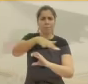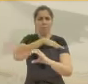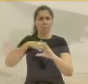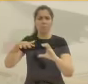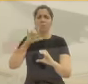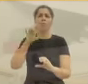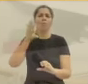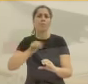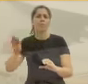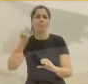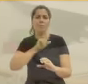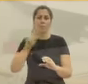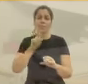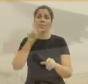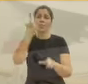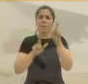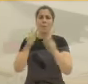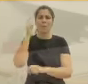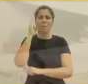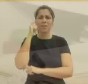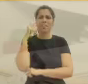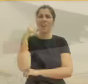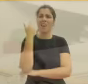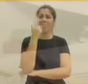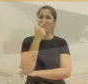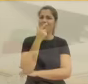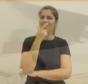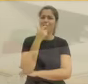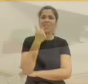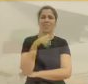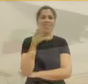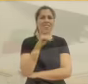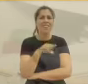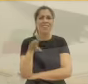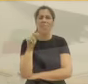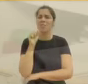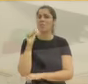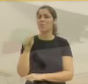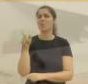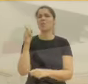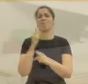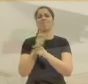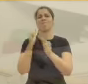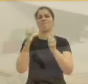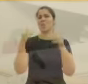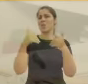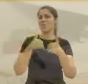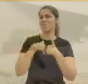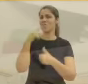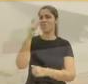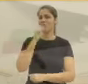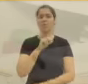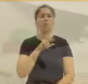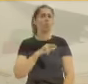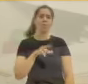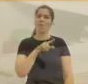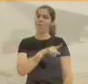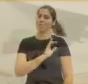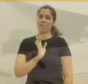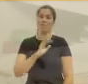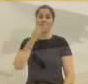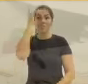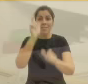na comunicação global, não é só na fala. As pessoas pensam, ah, não está falando, pode ser autista. Não é bem isso. São pessoas